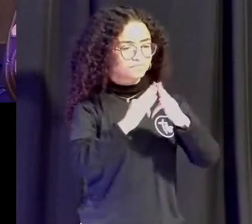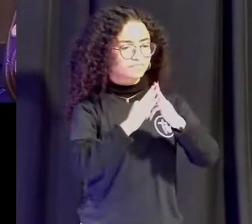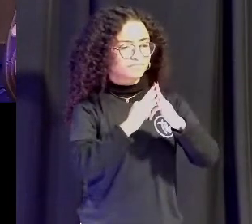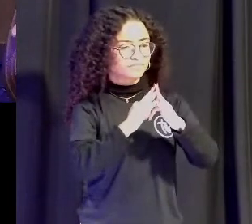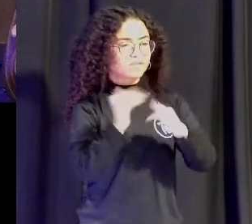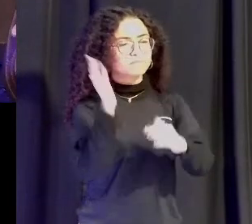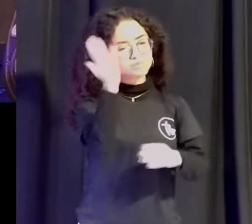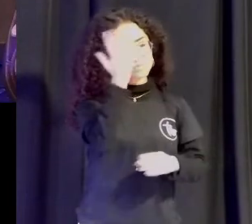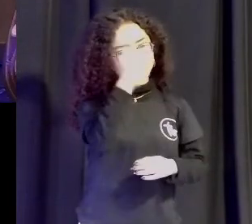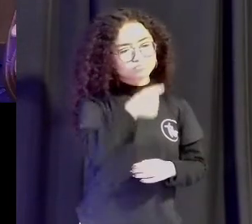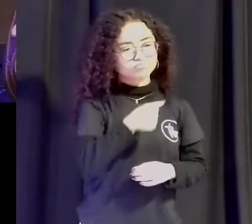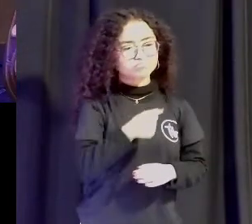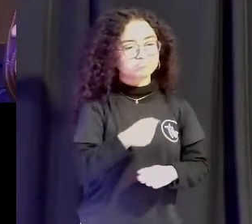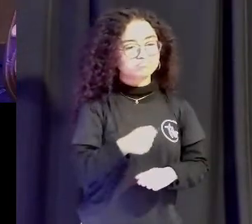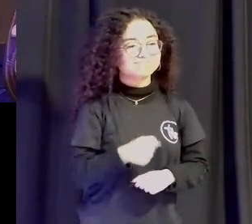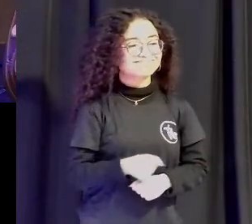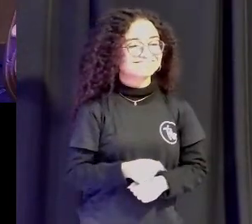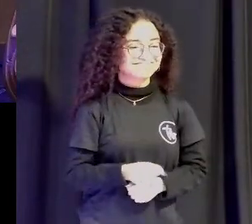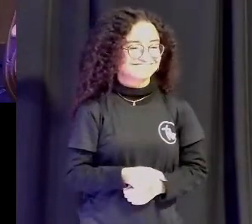bela,